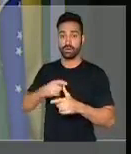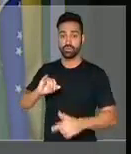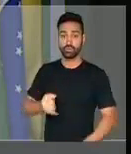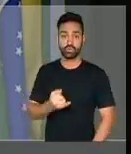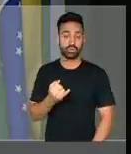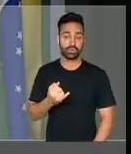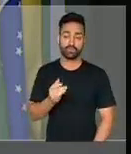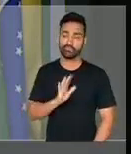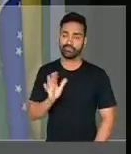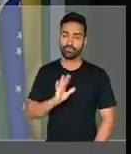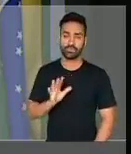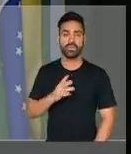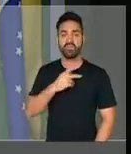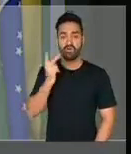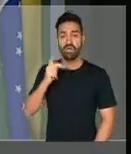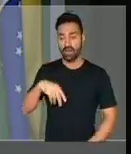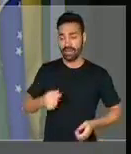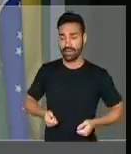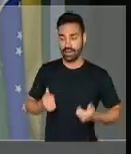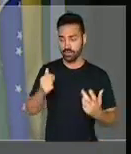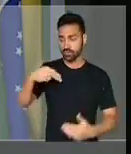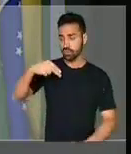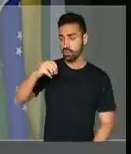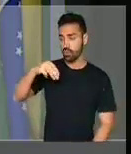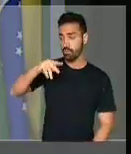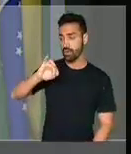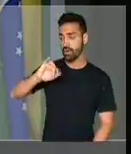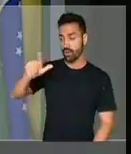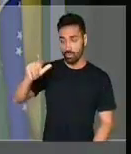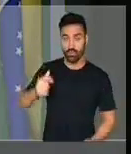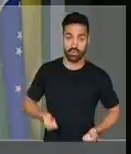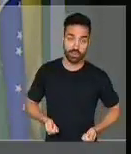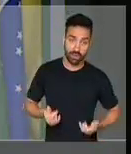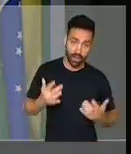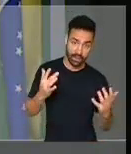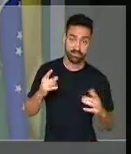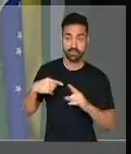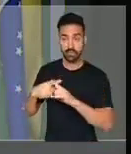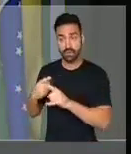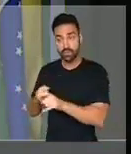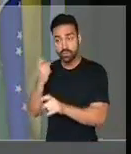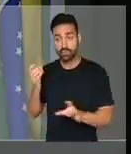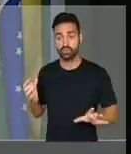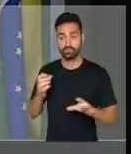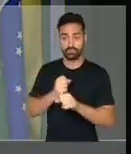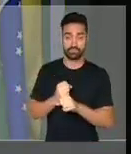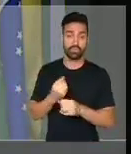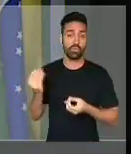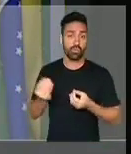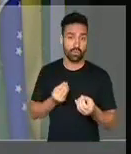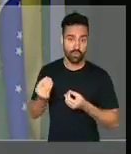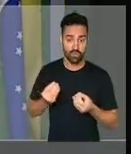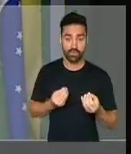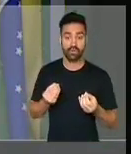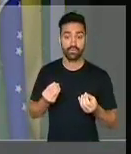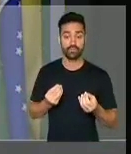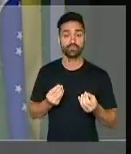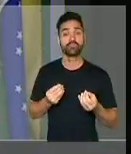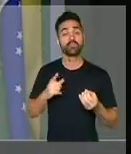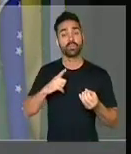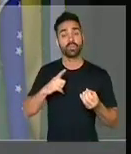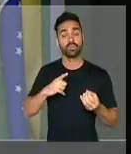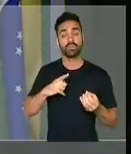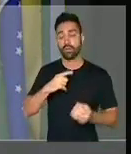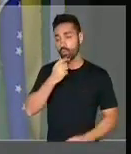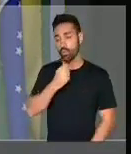dos juros. Estou falando do gasto nominal, receita, né, e despesa. Na velha partida dobrada de Luca